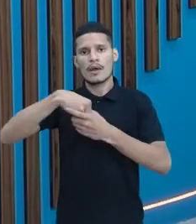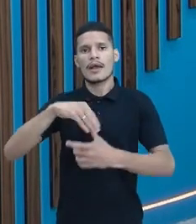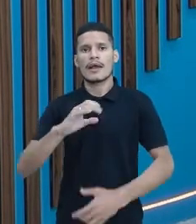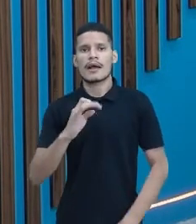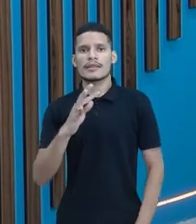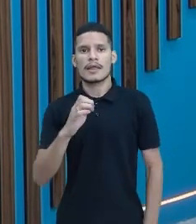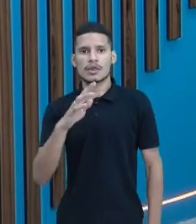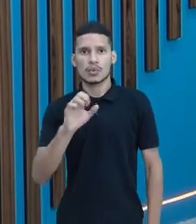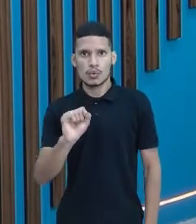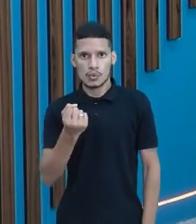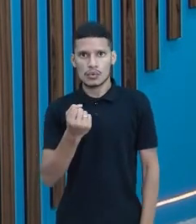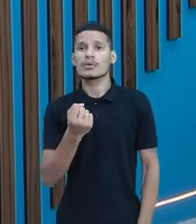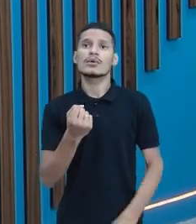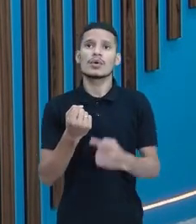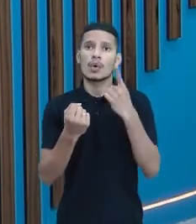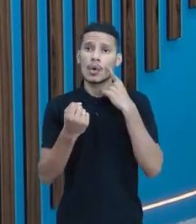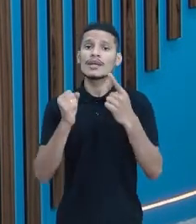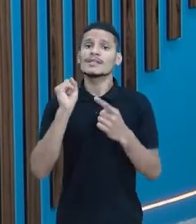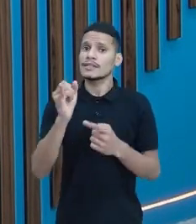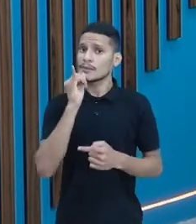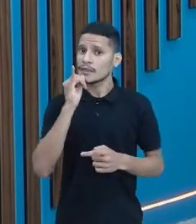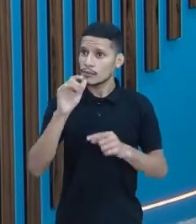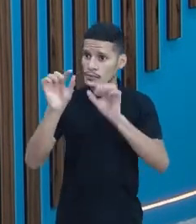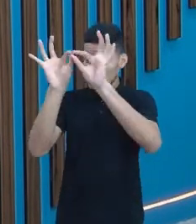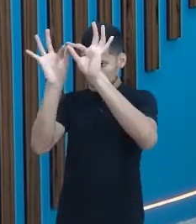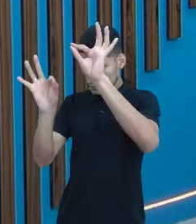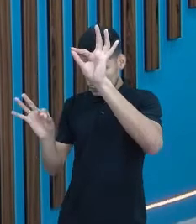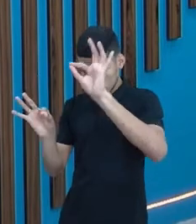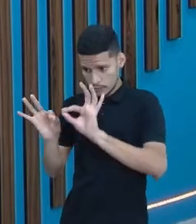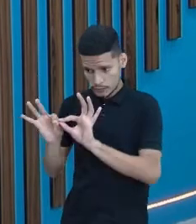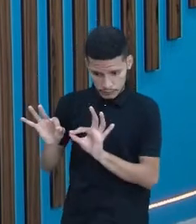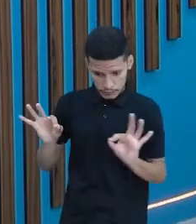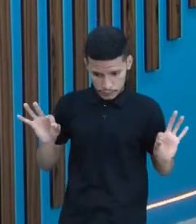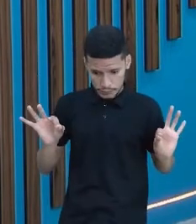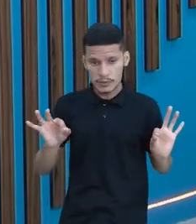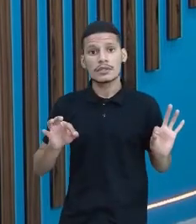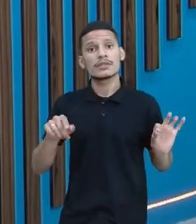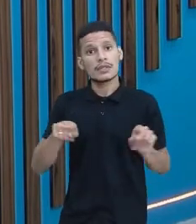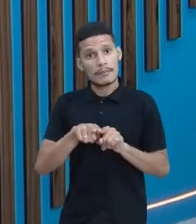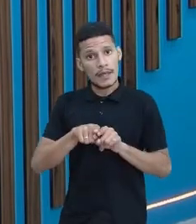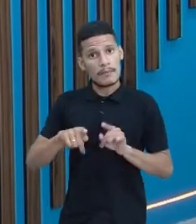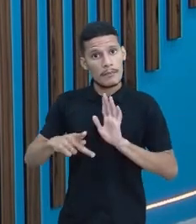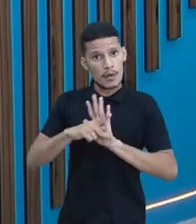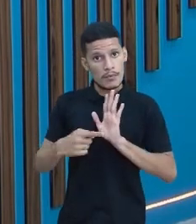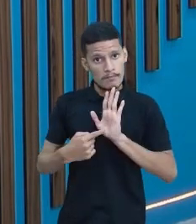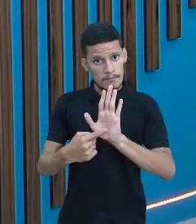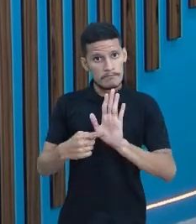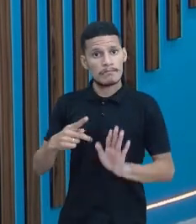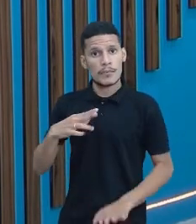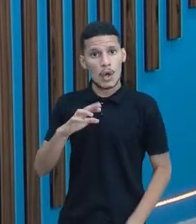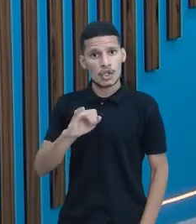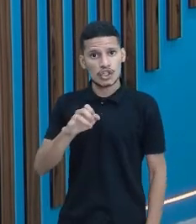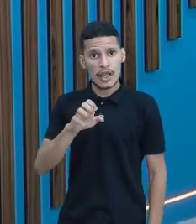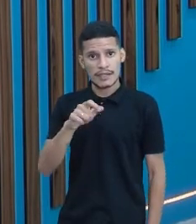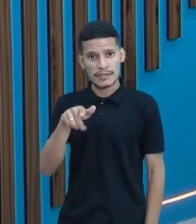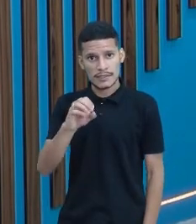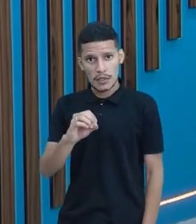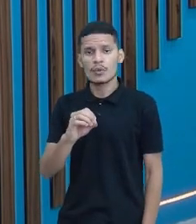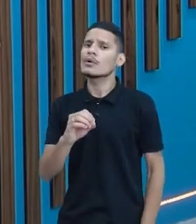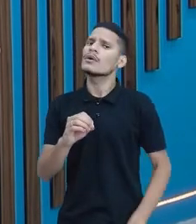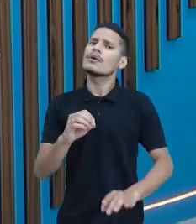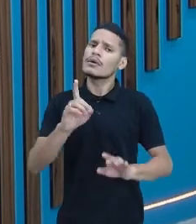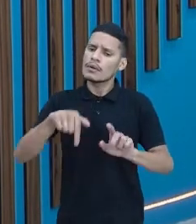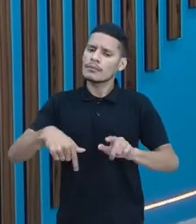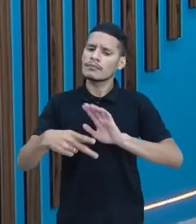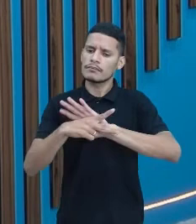você observar que a relação é do cateto com a hipotenusa e a sua projeção, você observa que ela vai ser uma